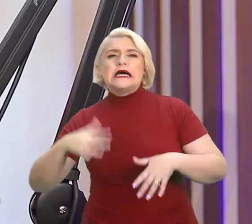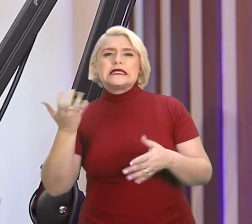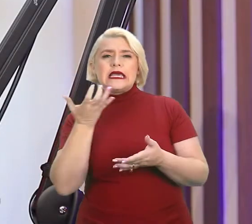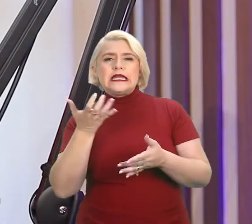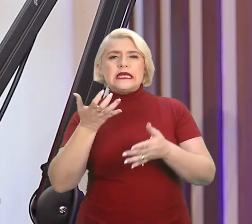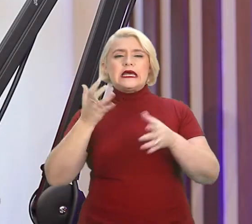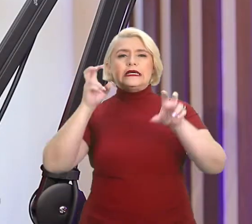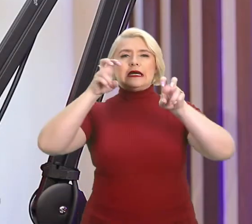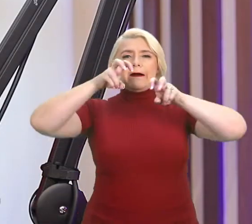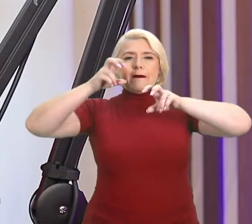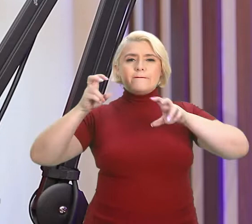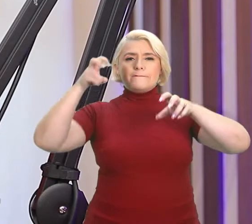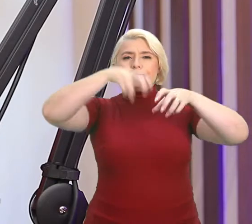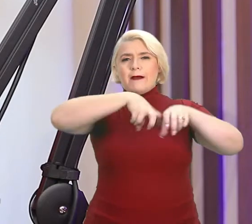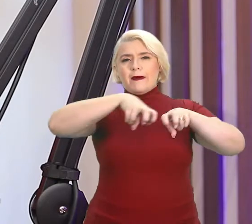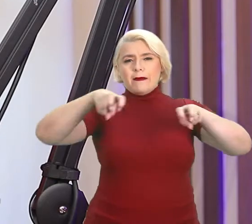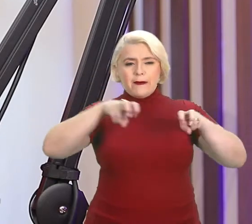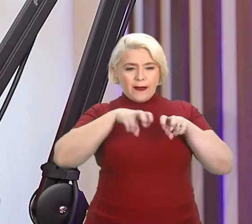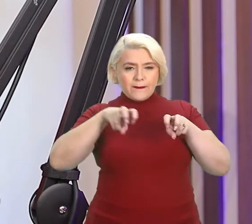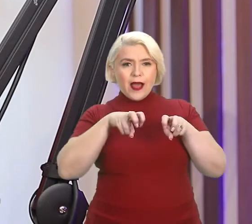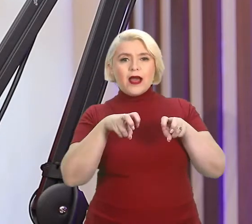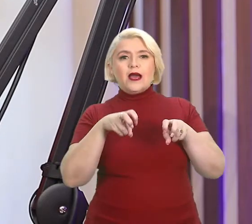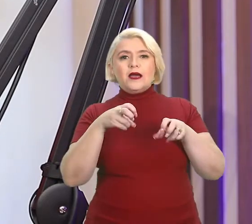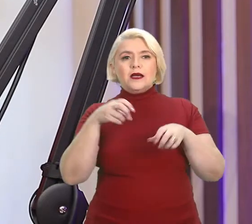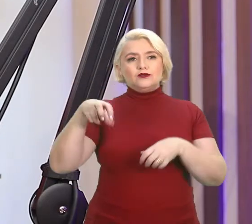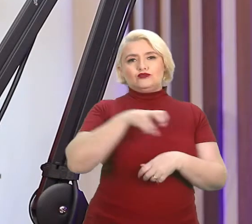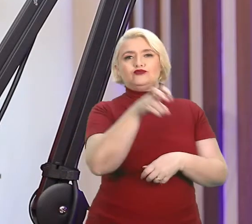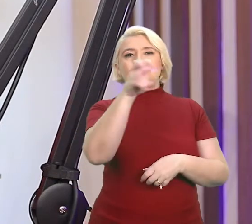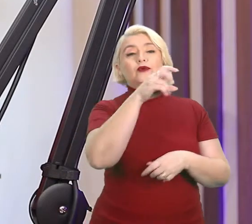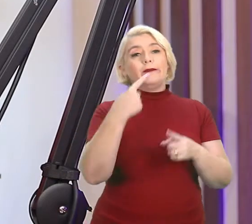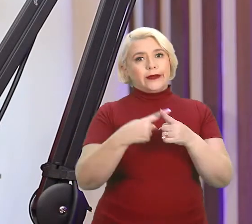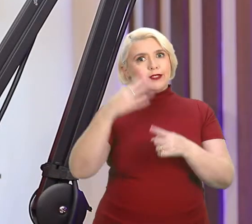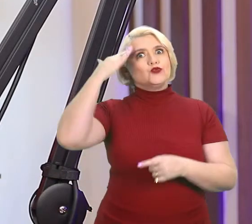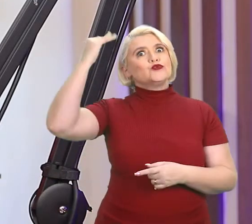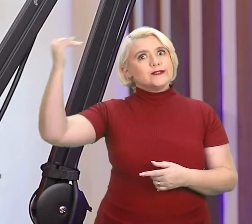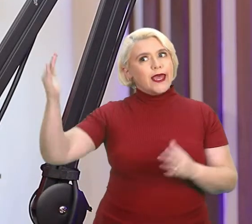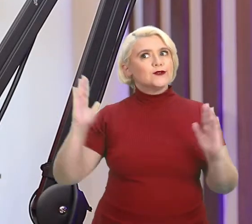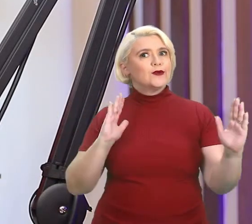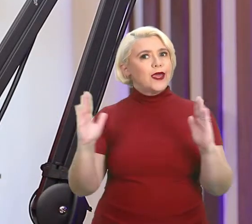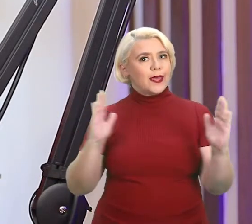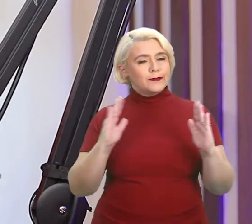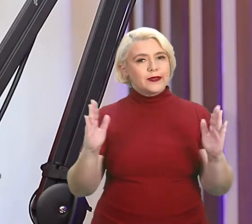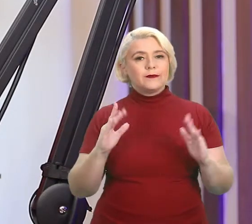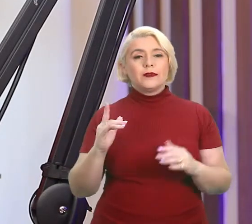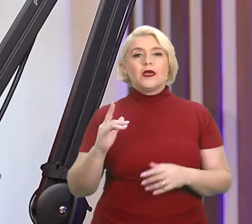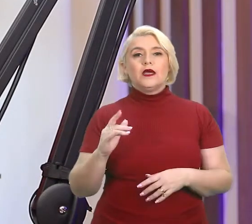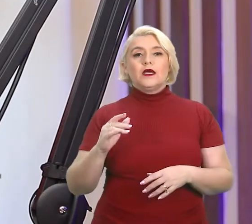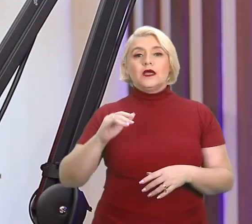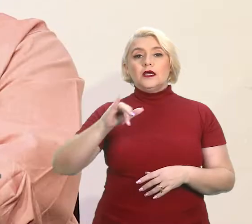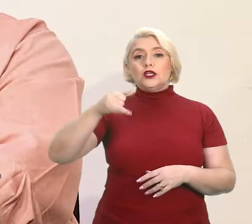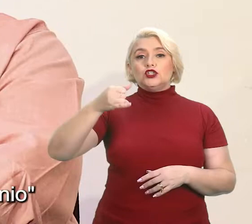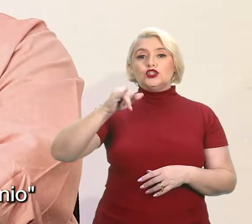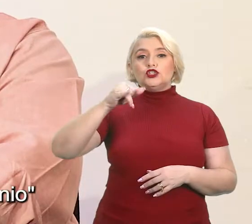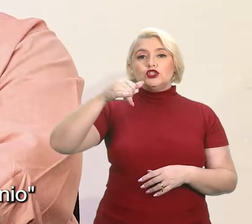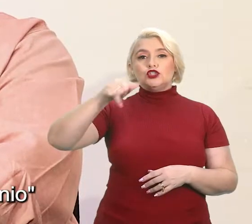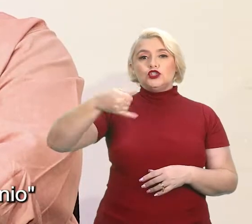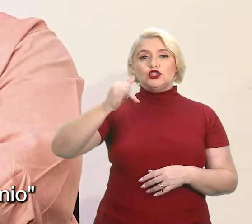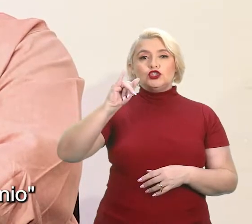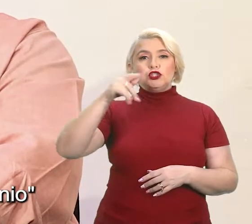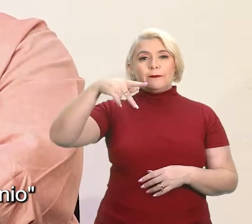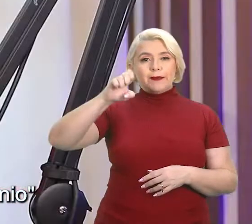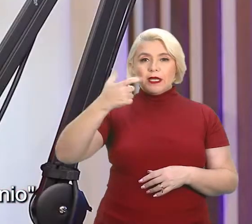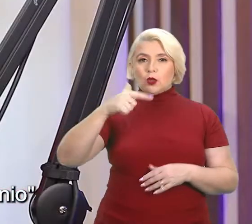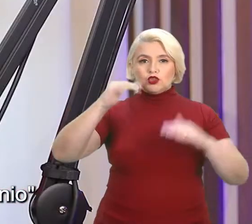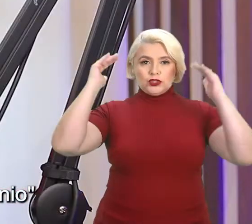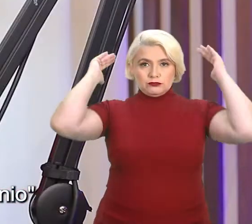né? Porque era um sucesso lá na época. O Jeep não tinha proteção capota, né? Não tinha